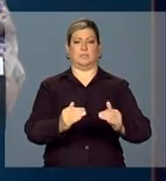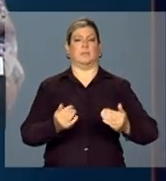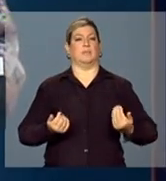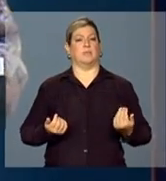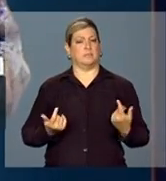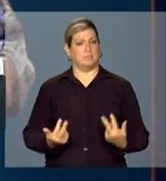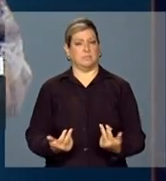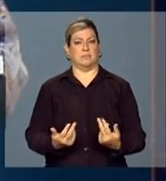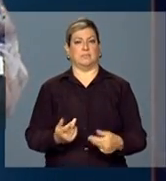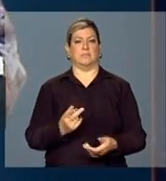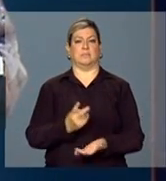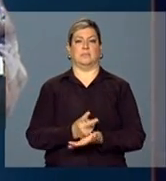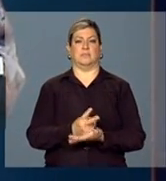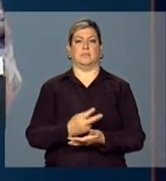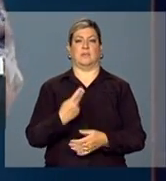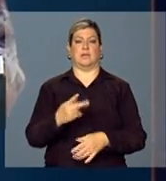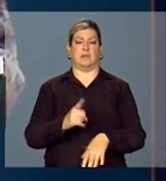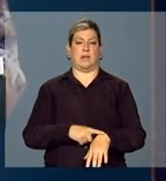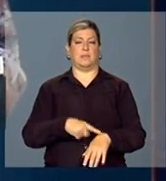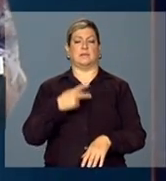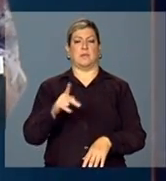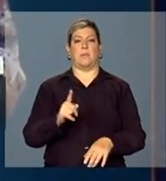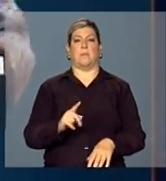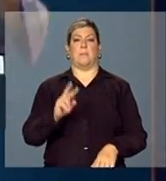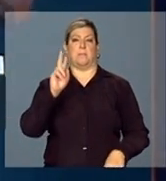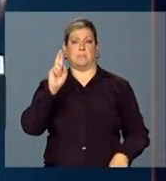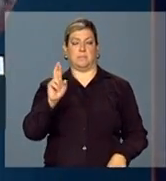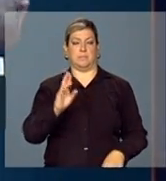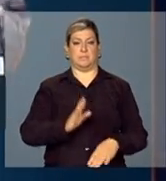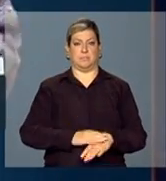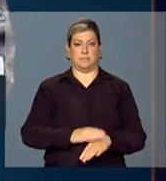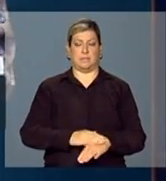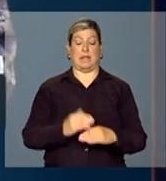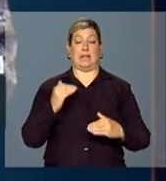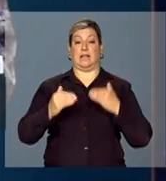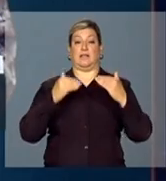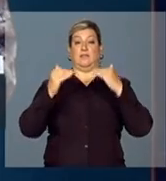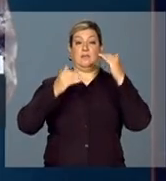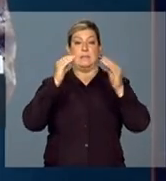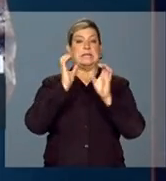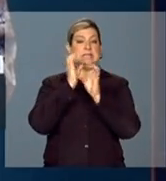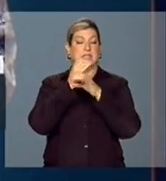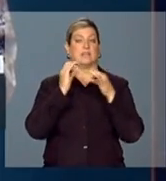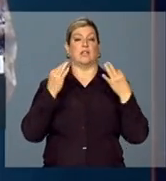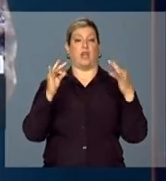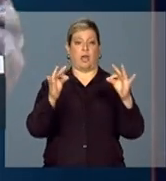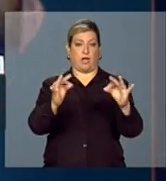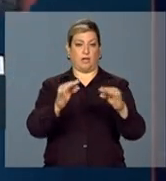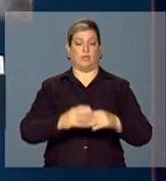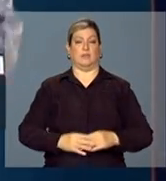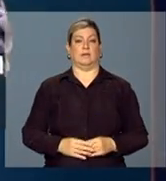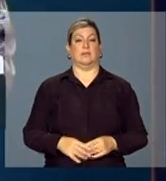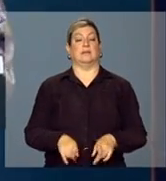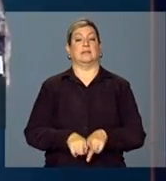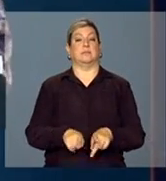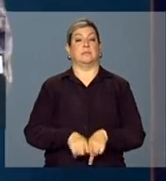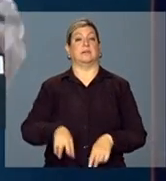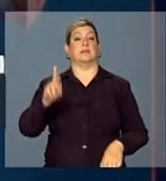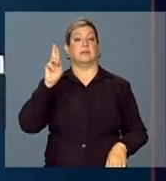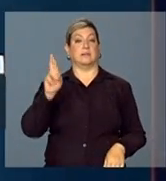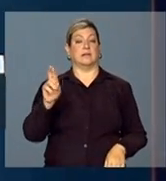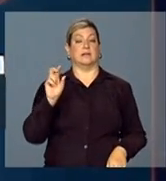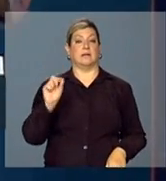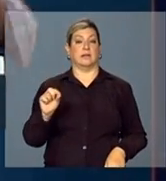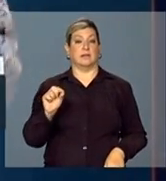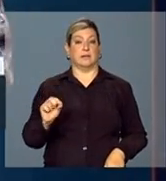simultaneamente seu duplo papel. O papel do desenvolvimento científico e tecnológico, o papel